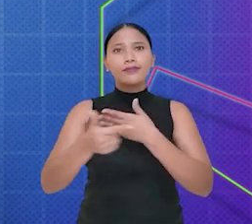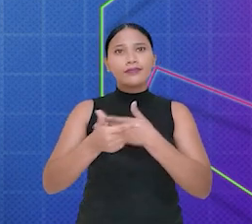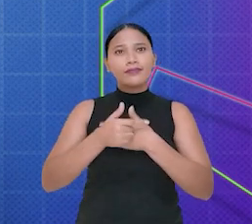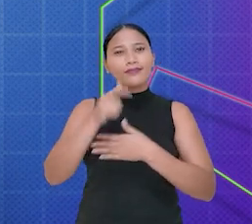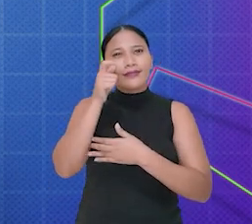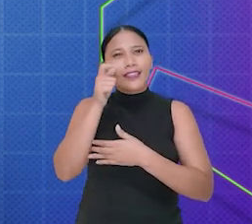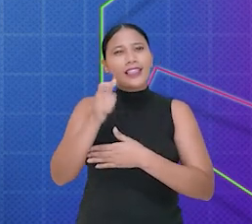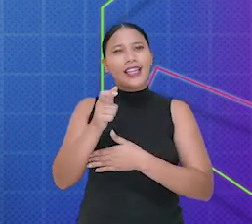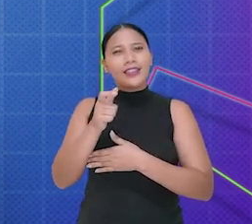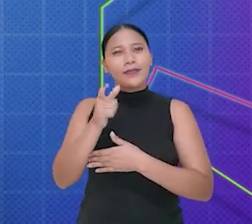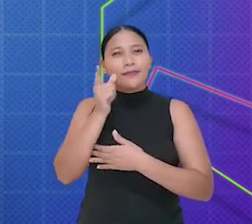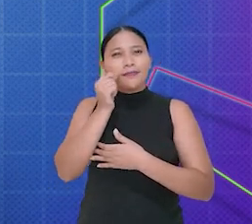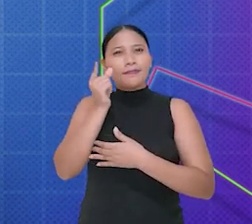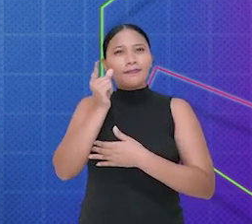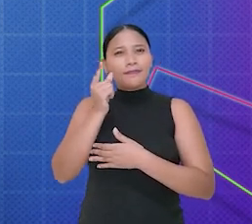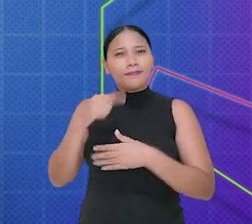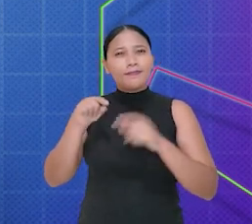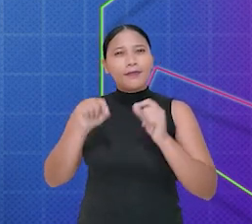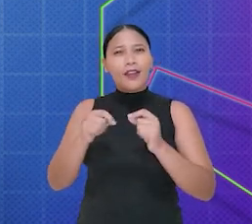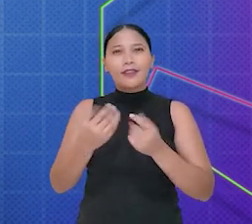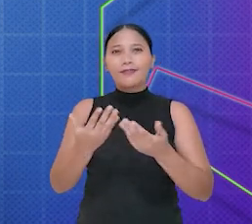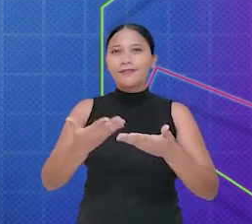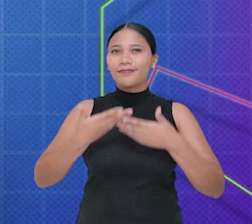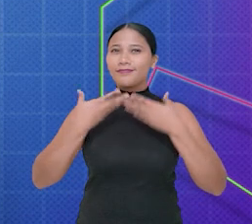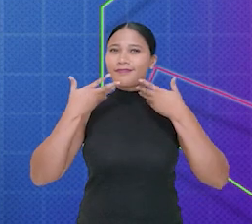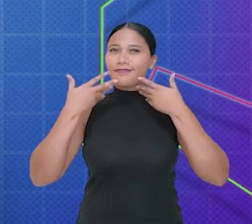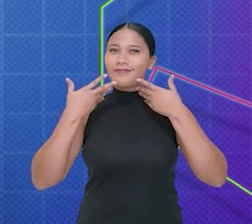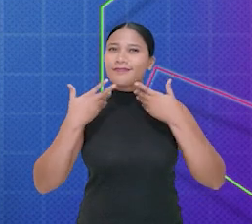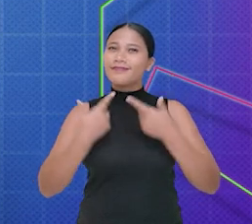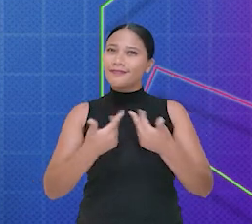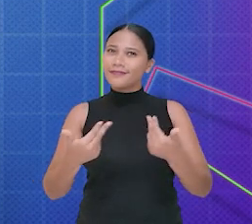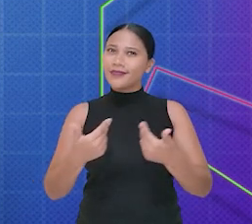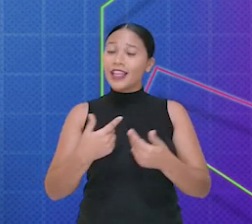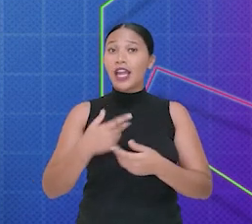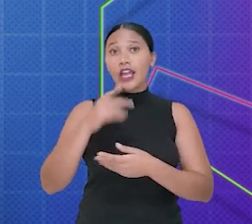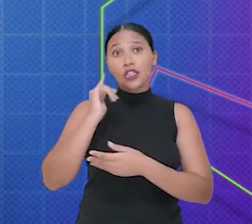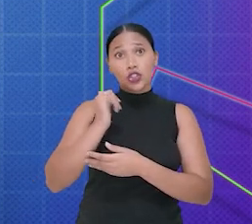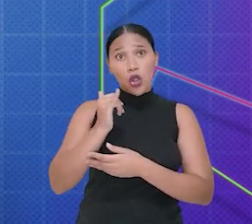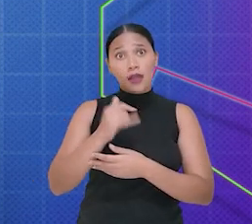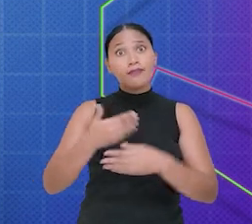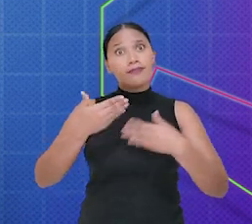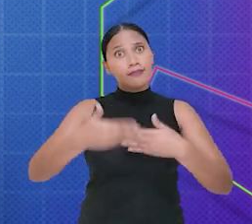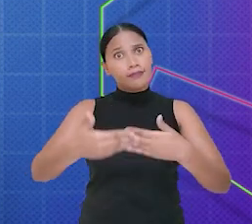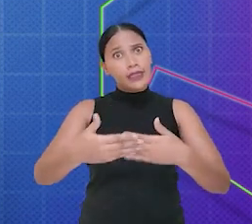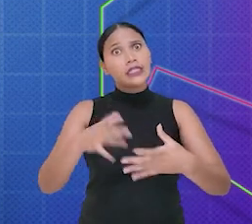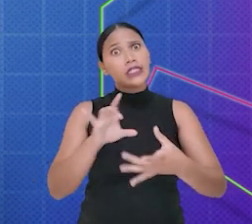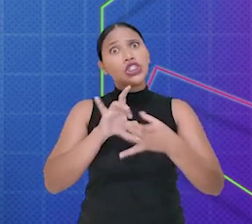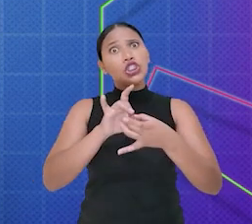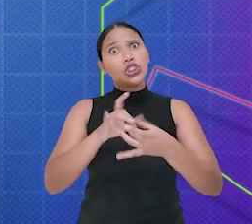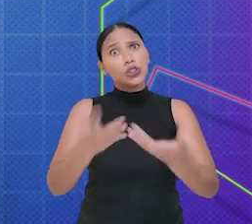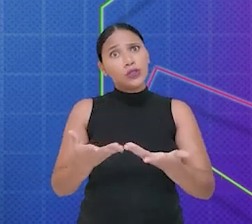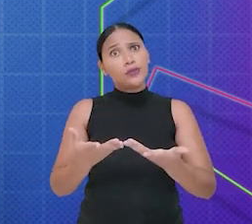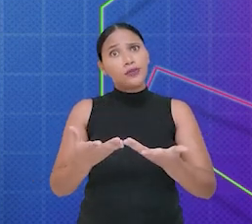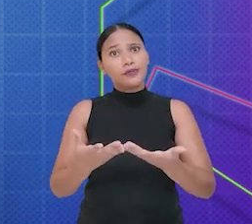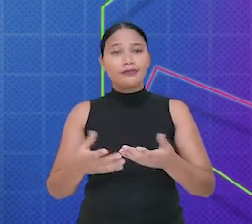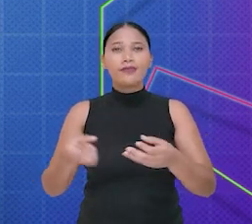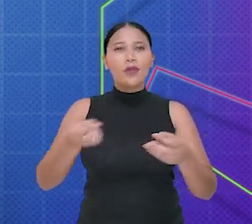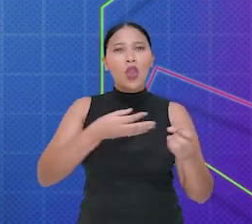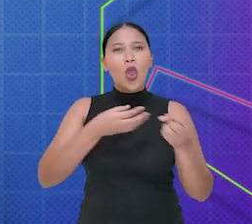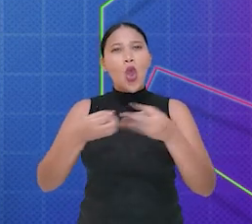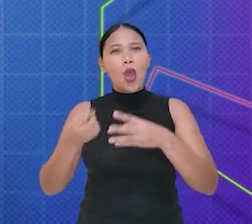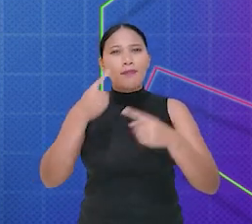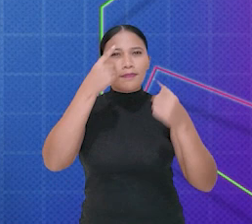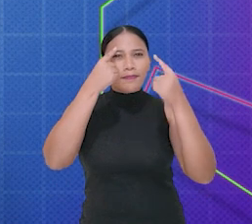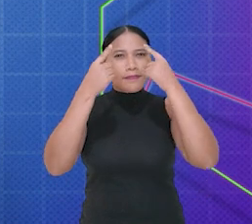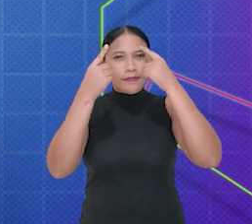desenvolver personagens interessantes, motivados, carismáticos e manter a história coerente e fazer um sentido, explorar